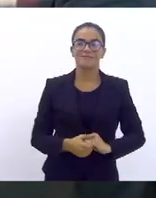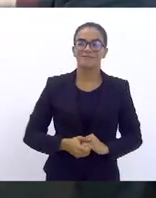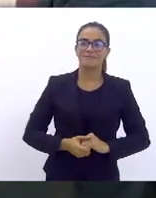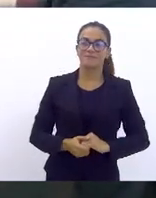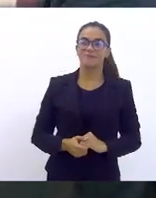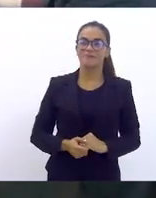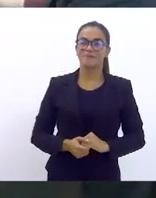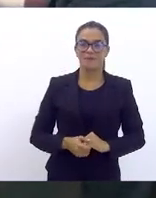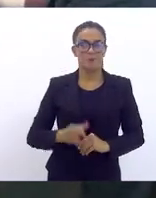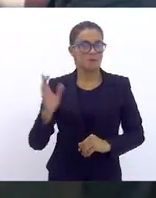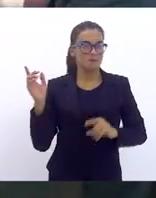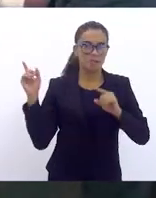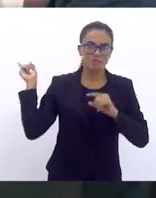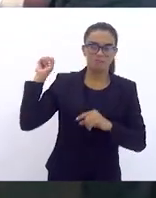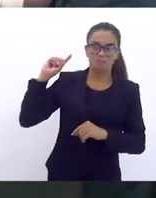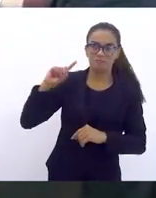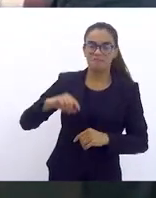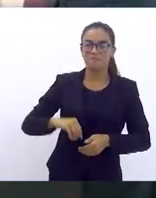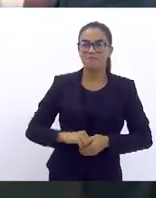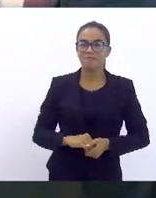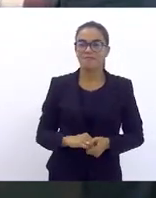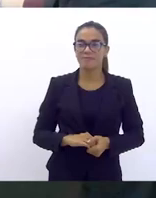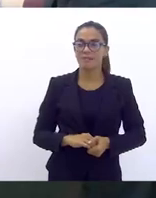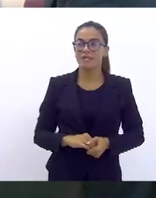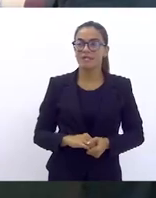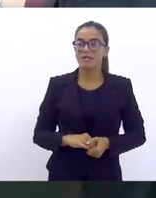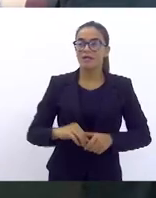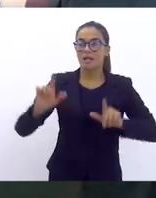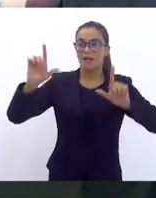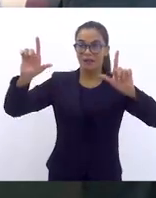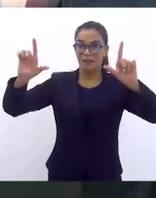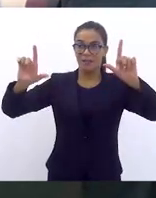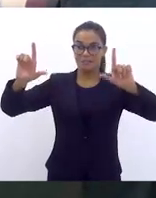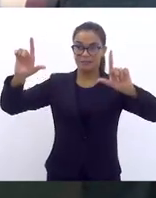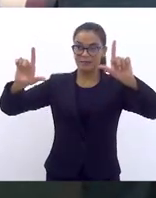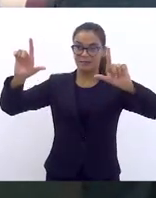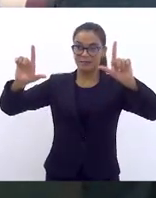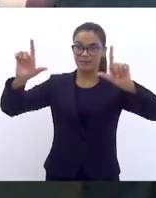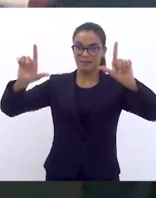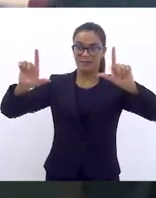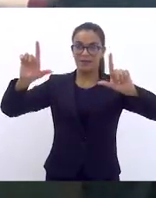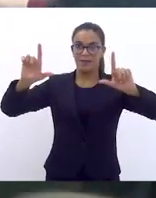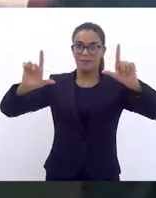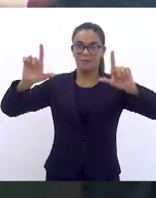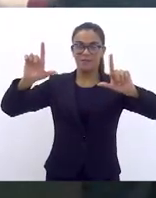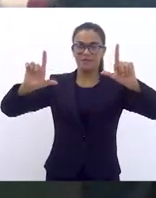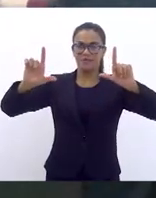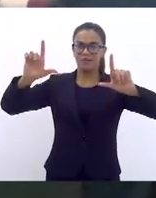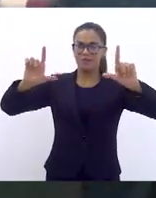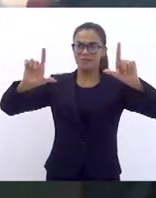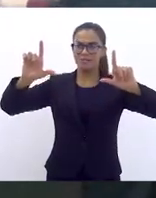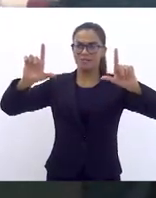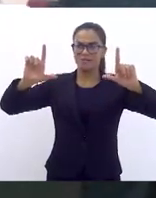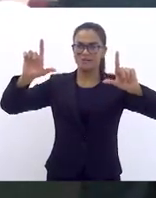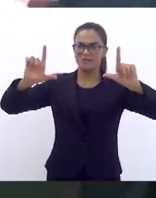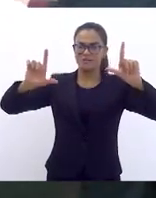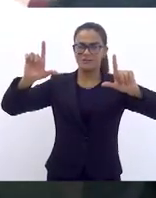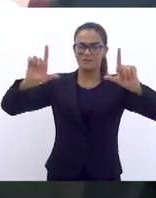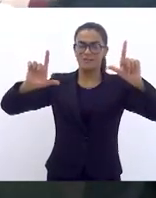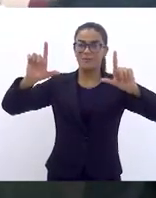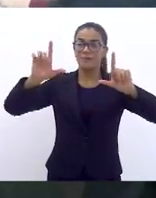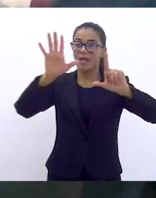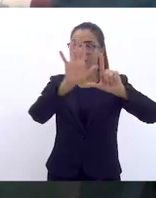pode passar essa é uma plataforma depois a gente a gente disponibiliza né quem tiver